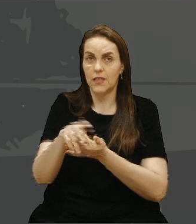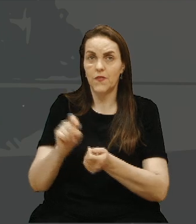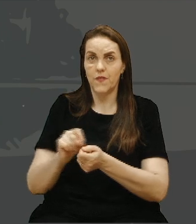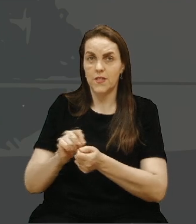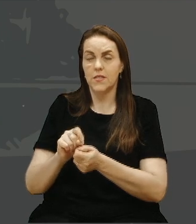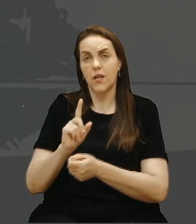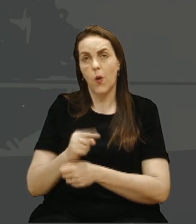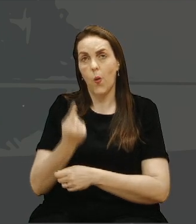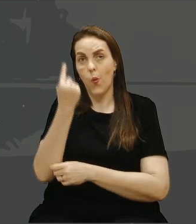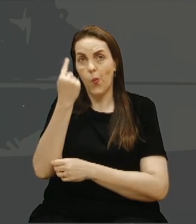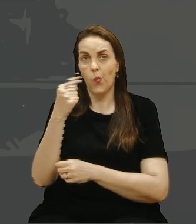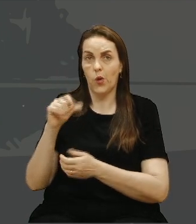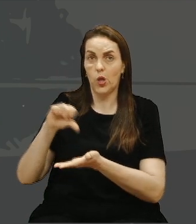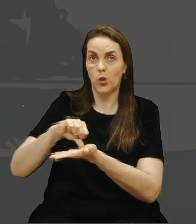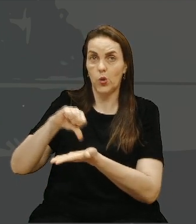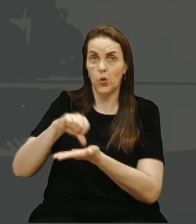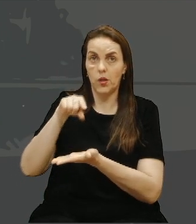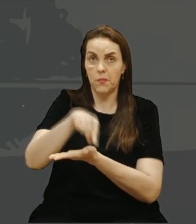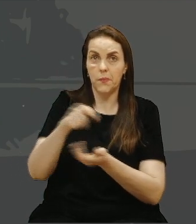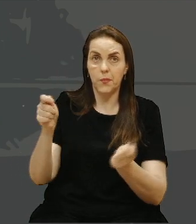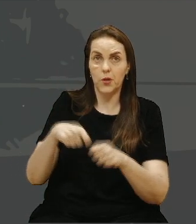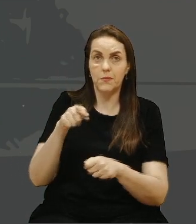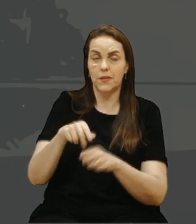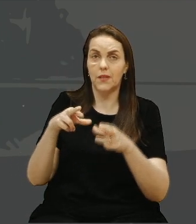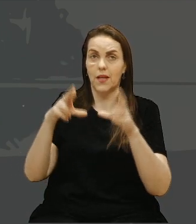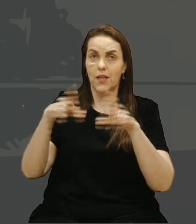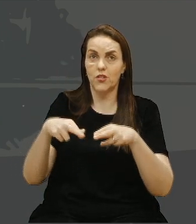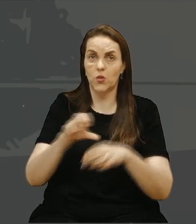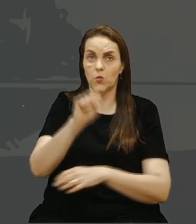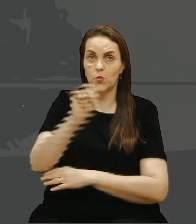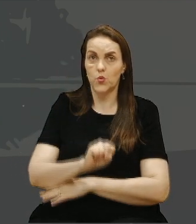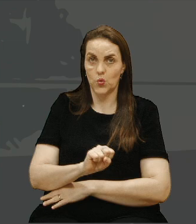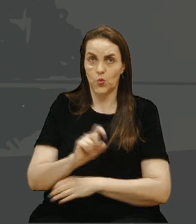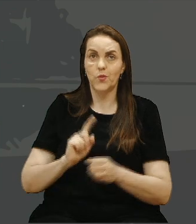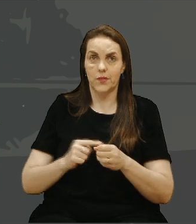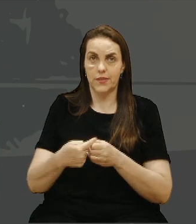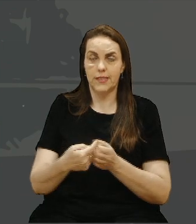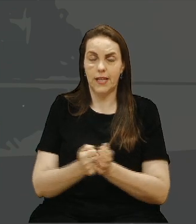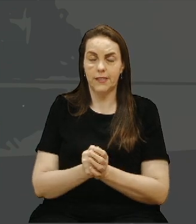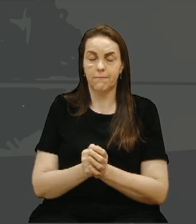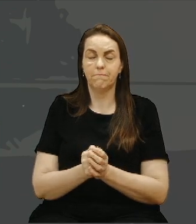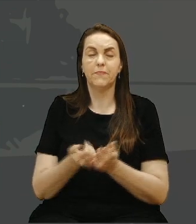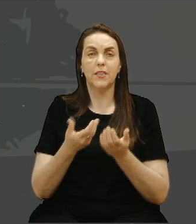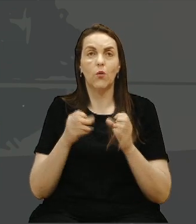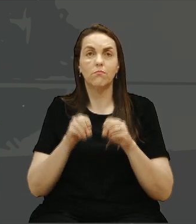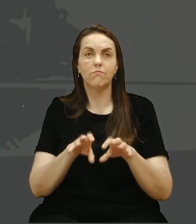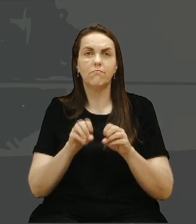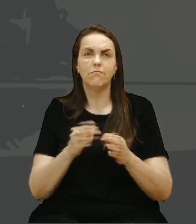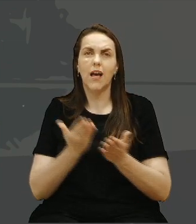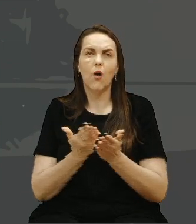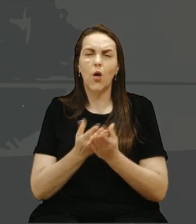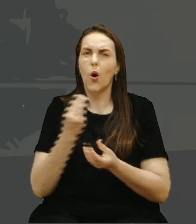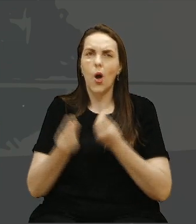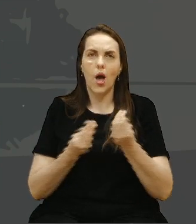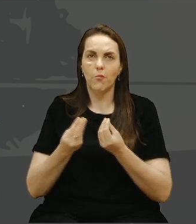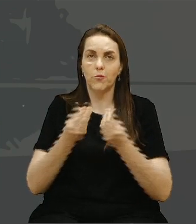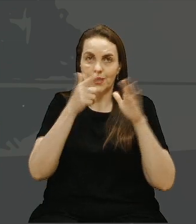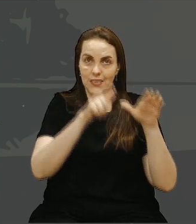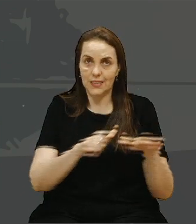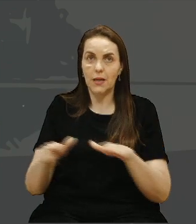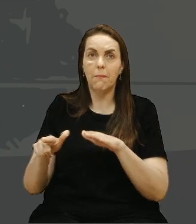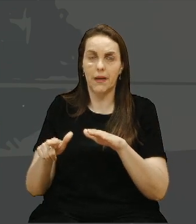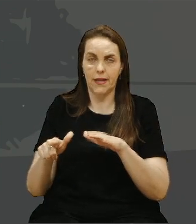um desses núcleos possa estar na região sul da nossa cidade. Para que os colegas saibam, as aulas, então, elas se dão de maneira semanal durante o período de 10